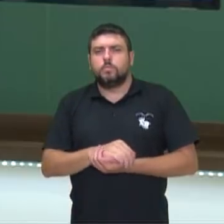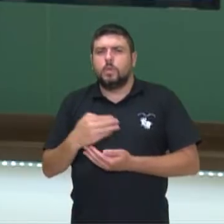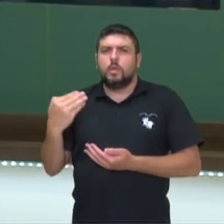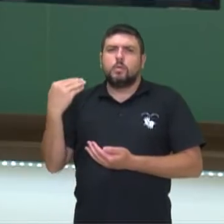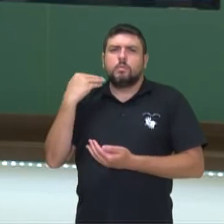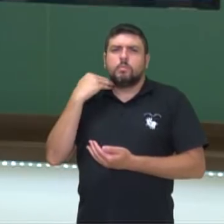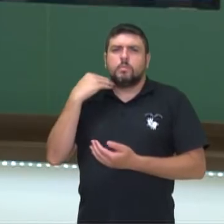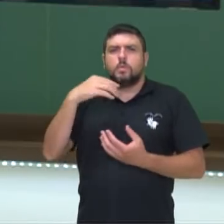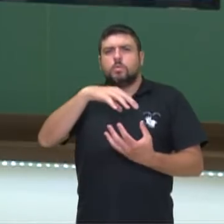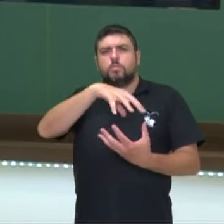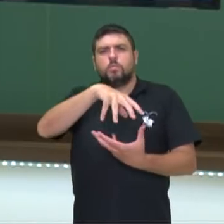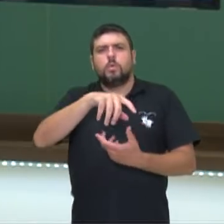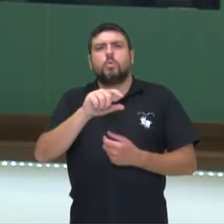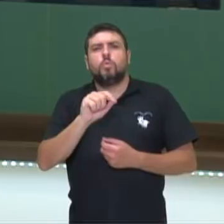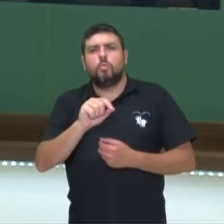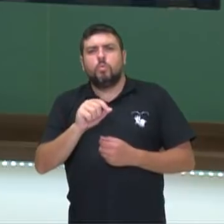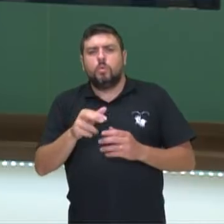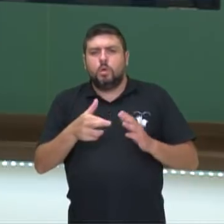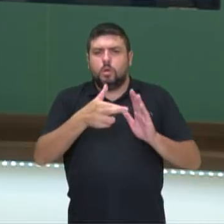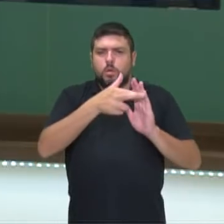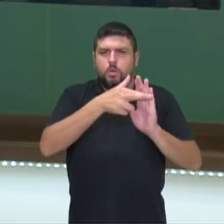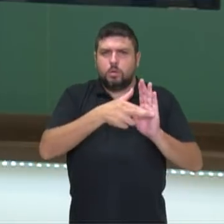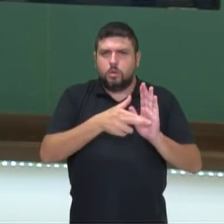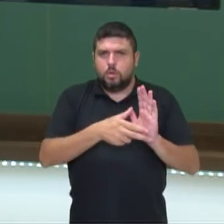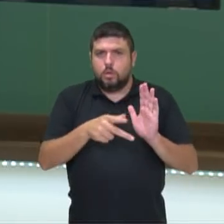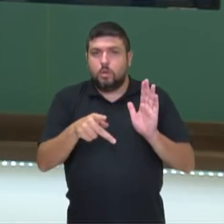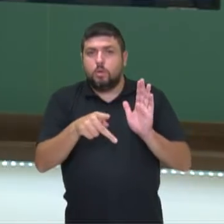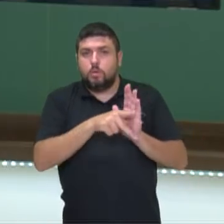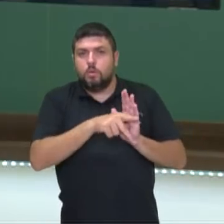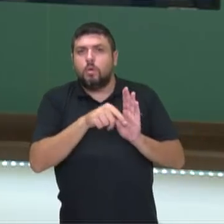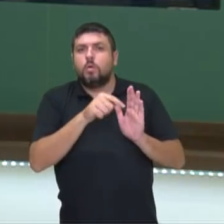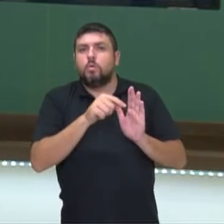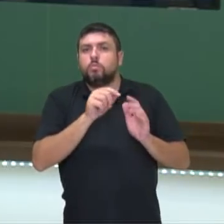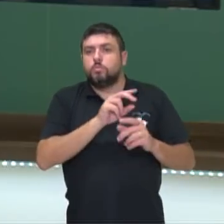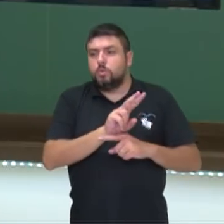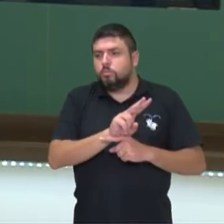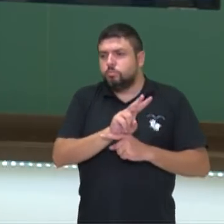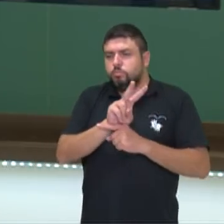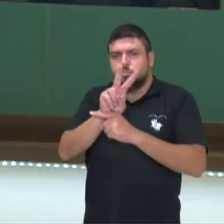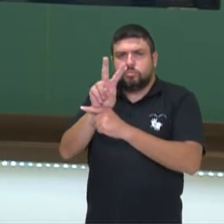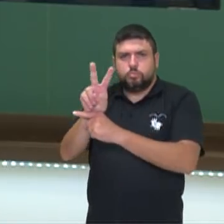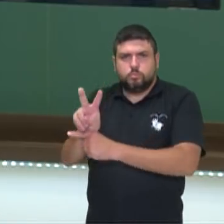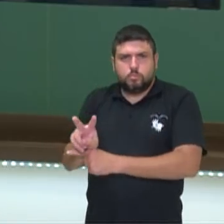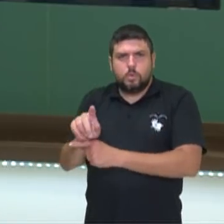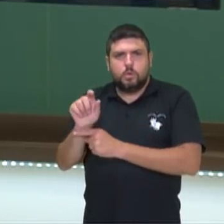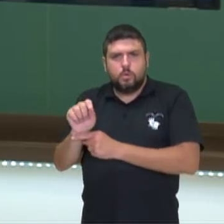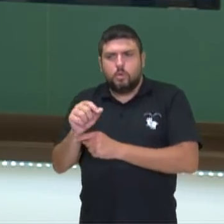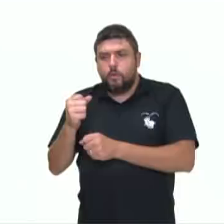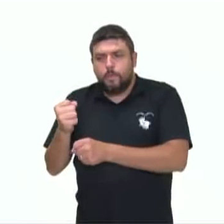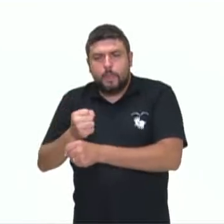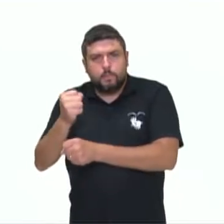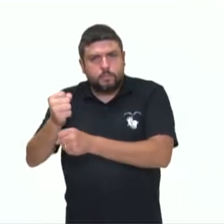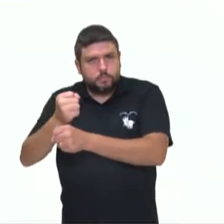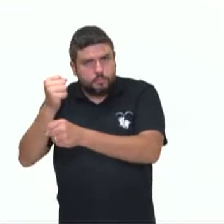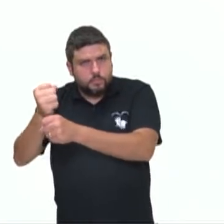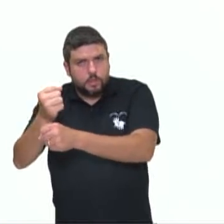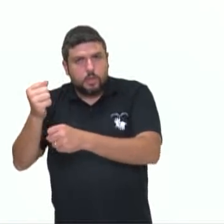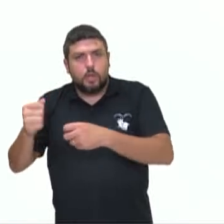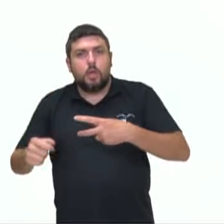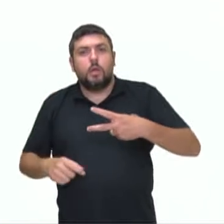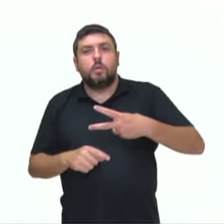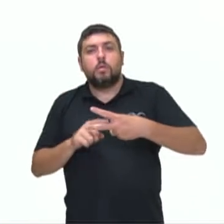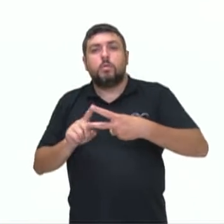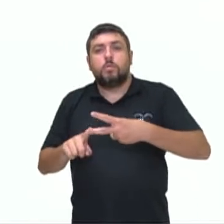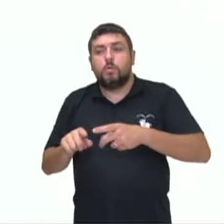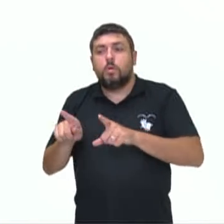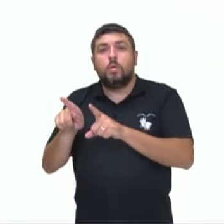Ele utiliza critérios próprios para concessão de recursos destinados tanto a obras e empreendimentos